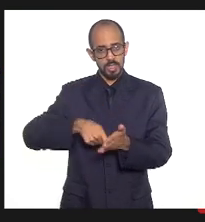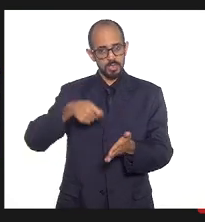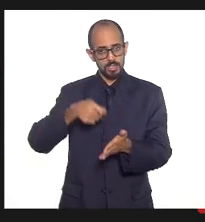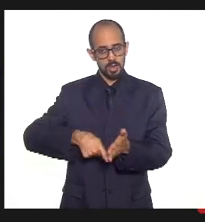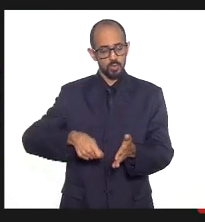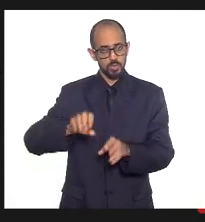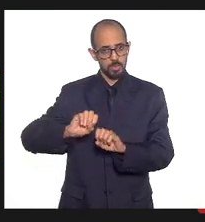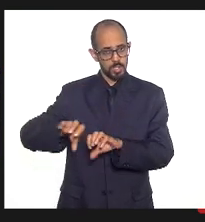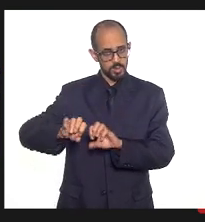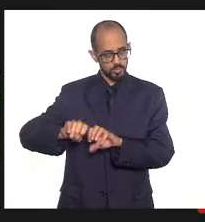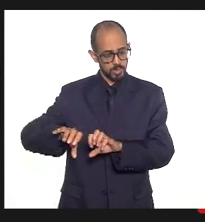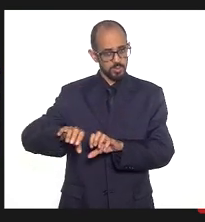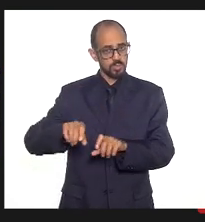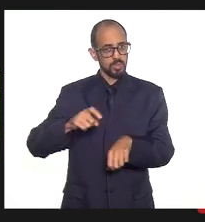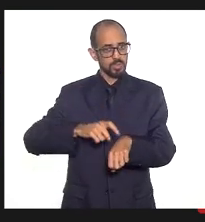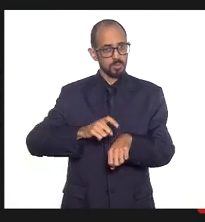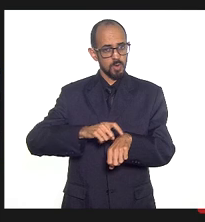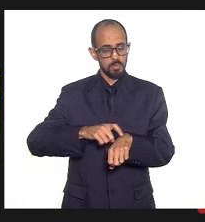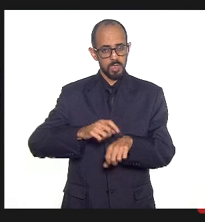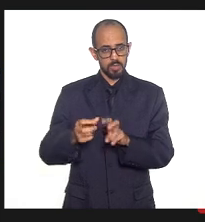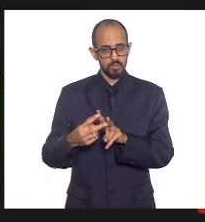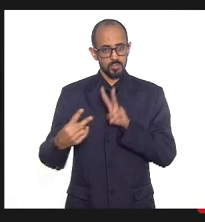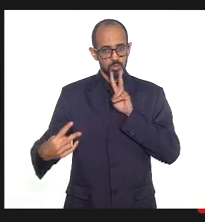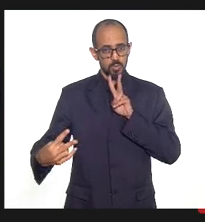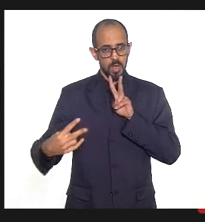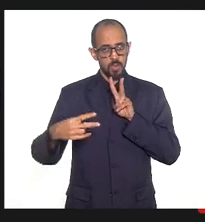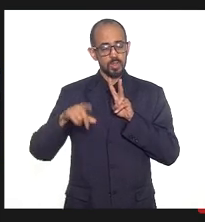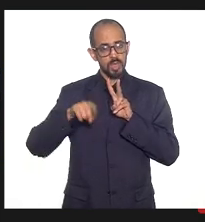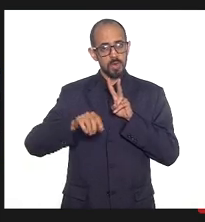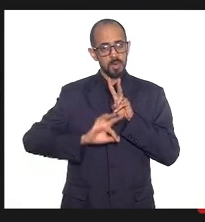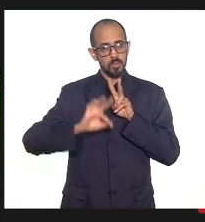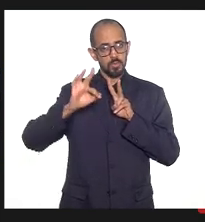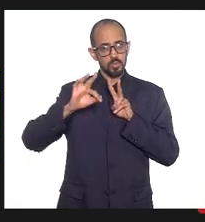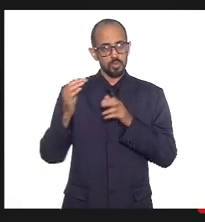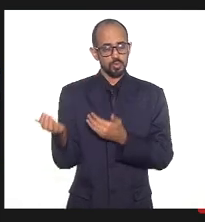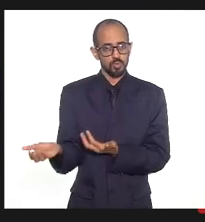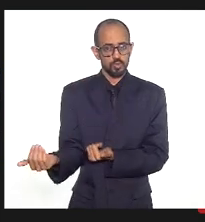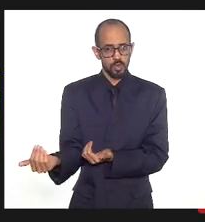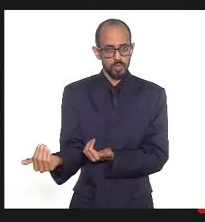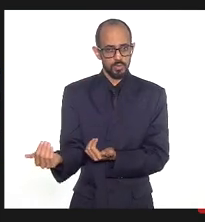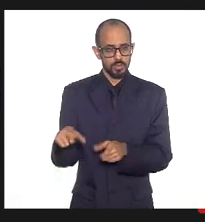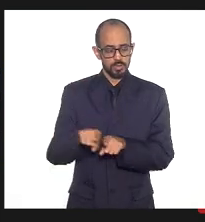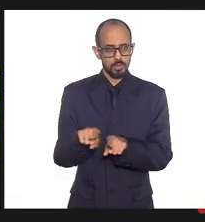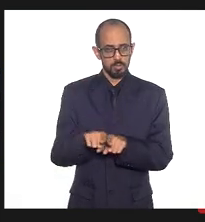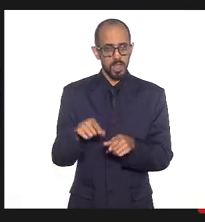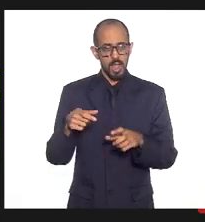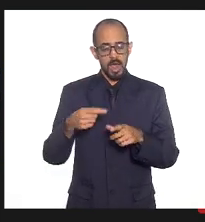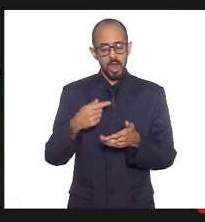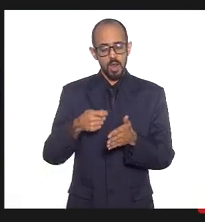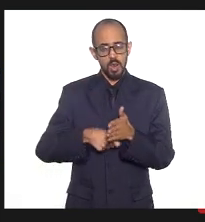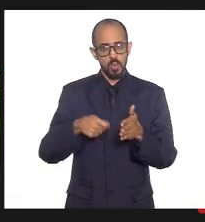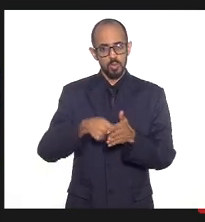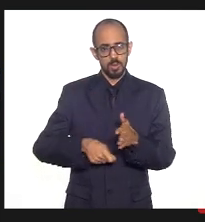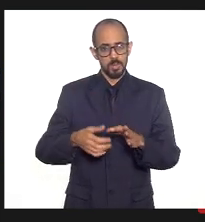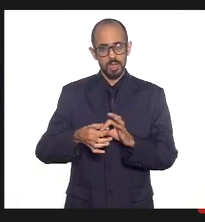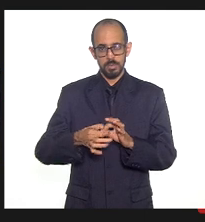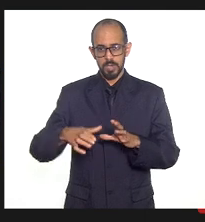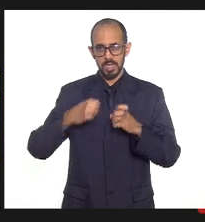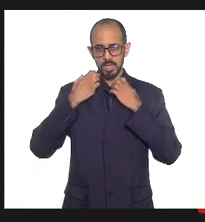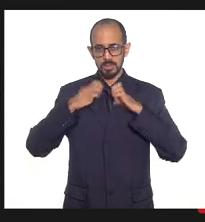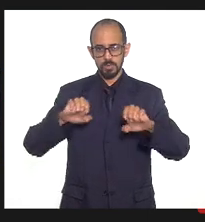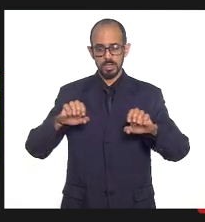remota, e isso tem a ver com o futuro dos jovens, né? E a luta pela liberdade de expressão, que